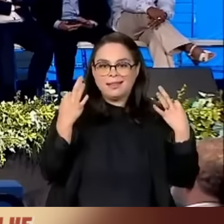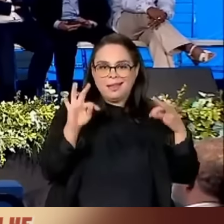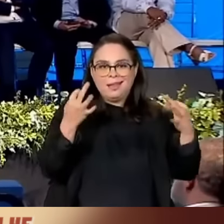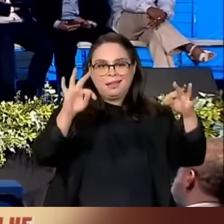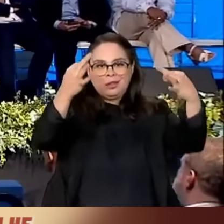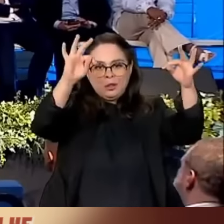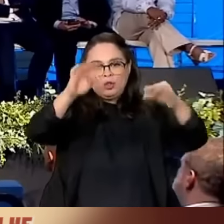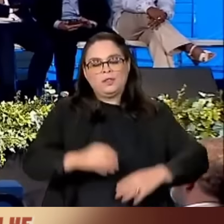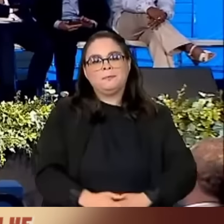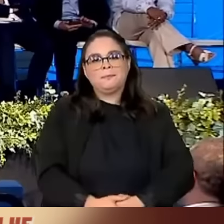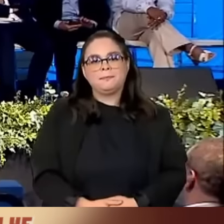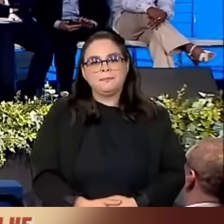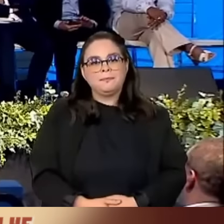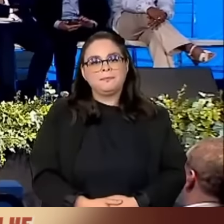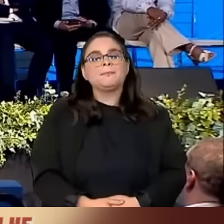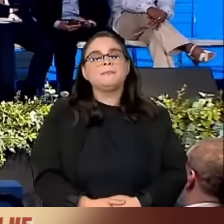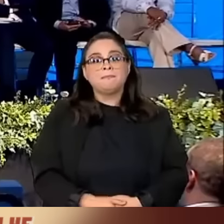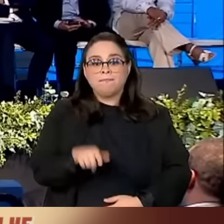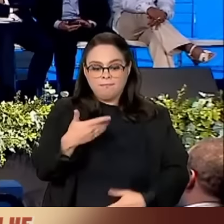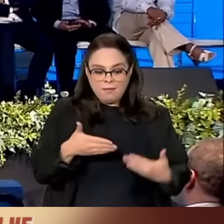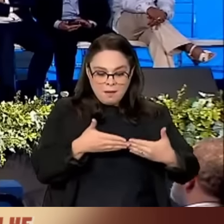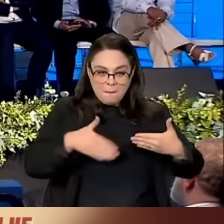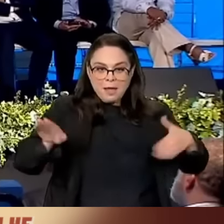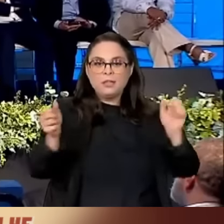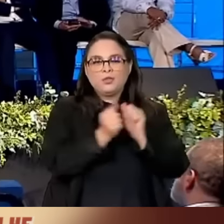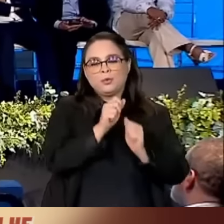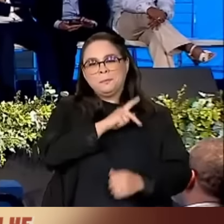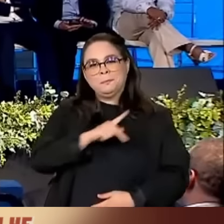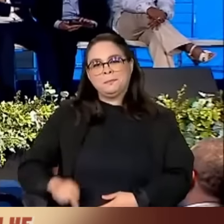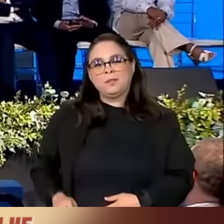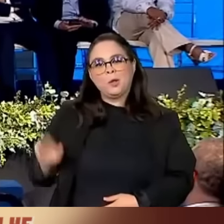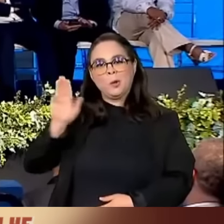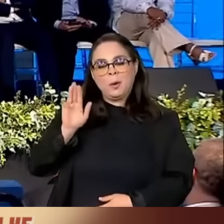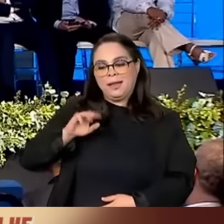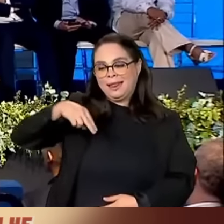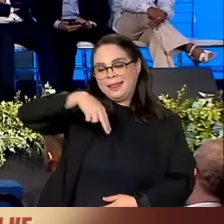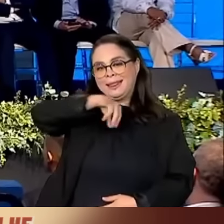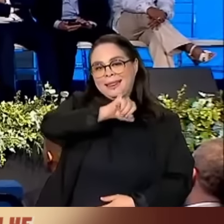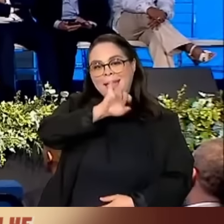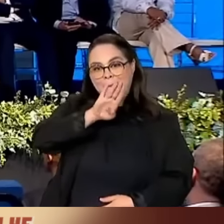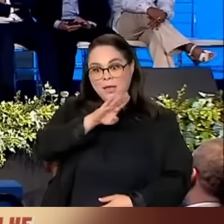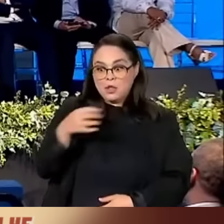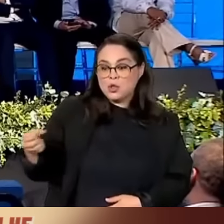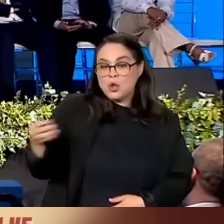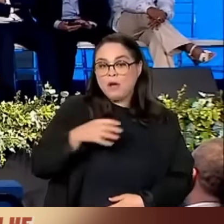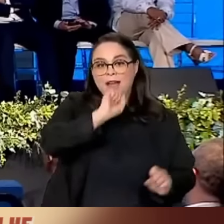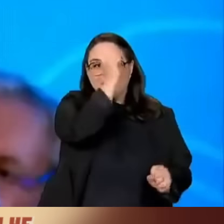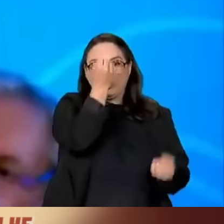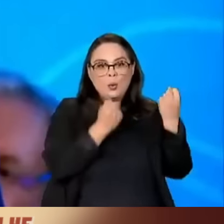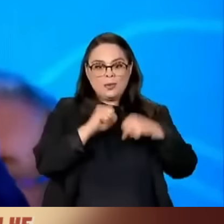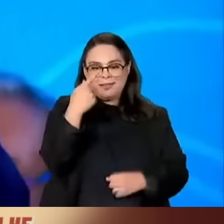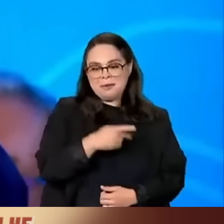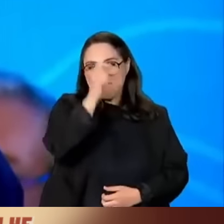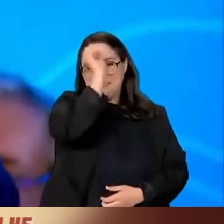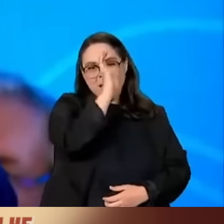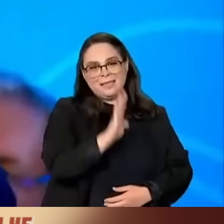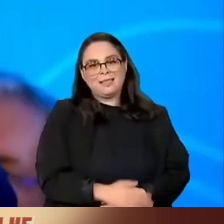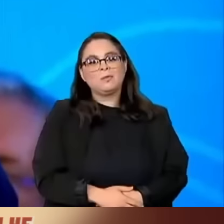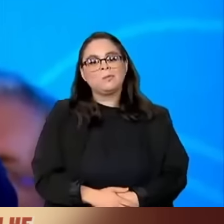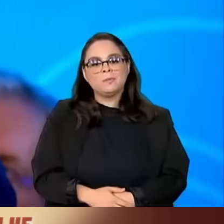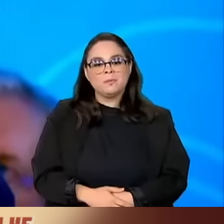tecnologia. Lançamos, então, com o presidente Lula, a NIB, Carlos Sanches, a nova indústria Brasil,